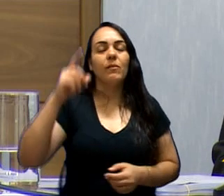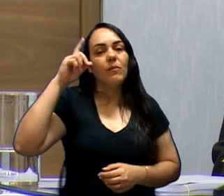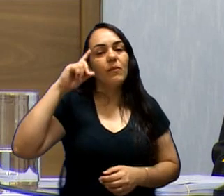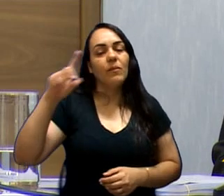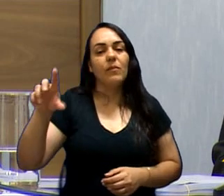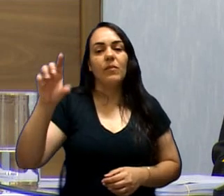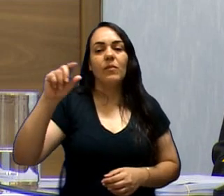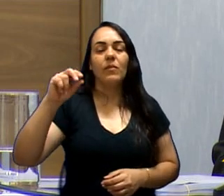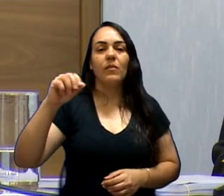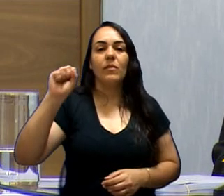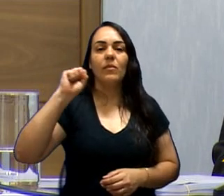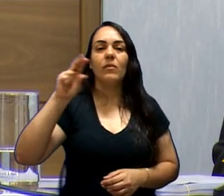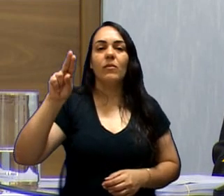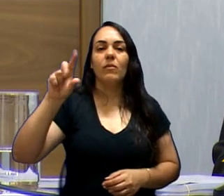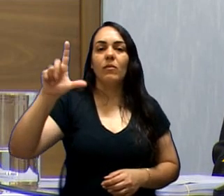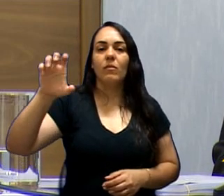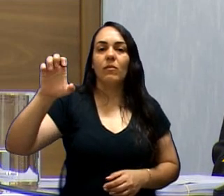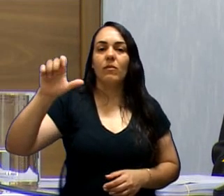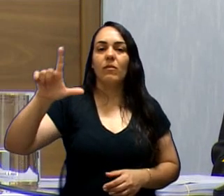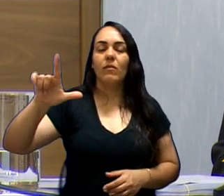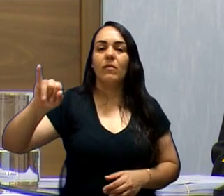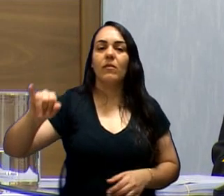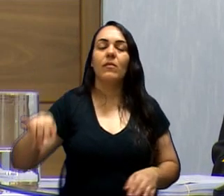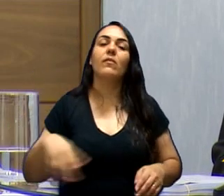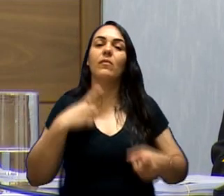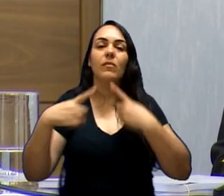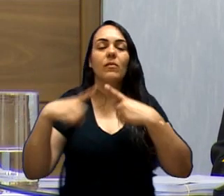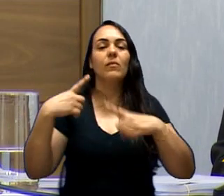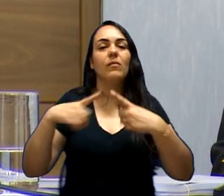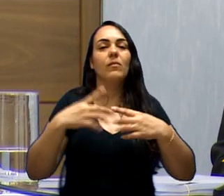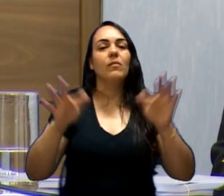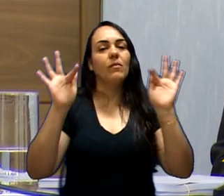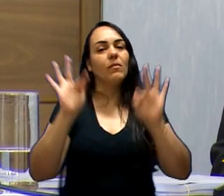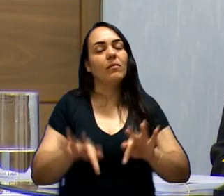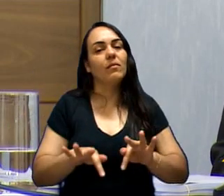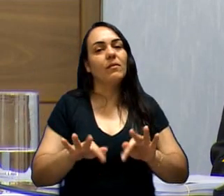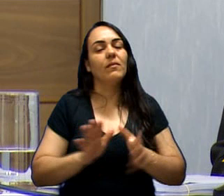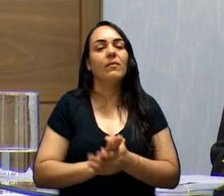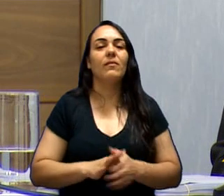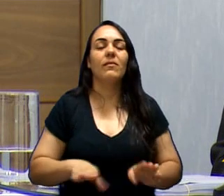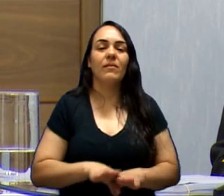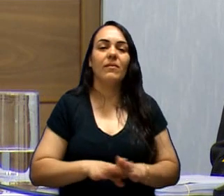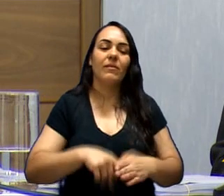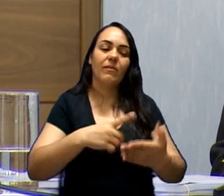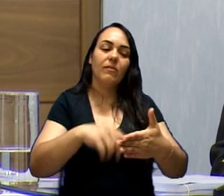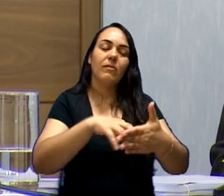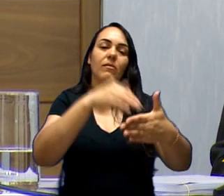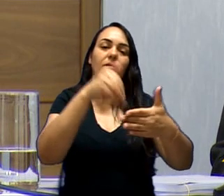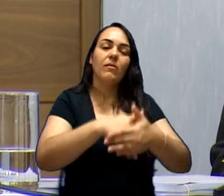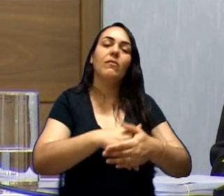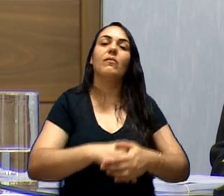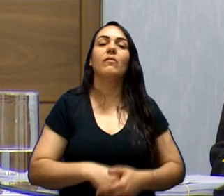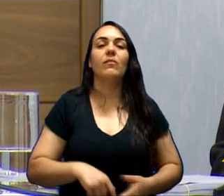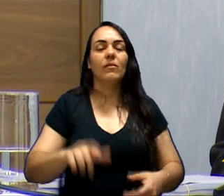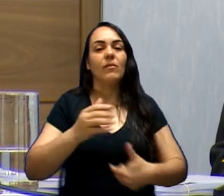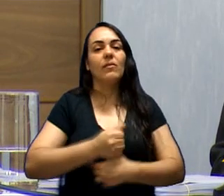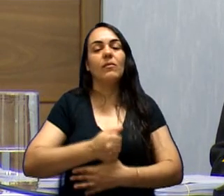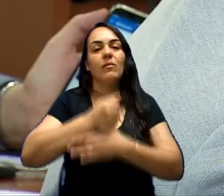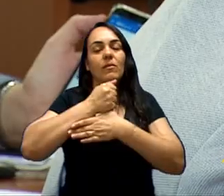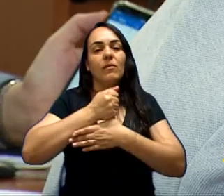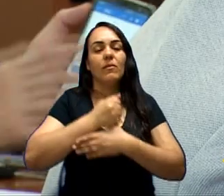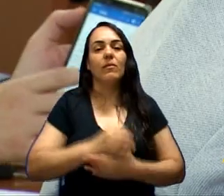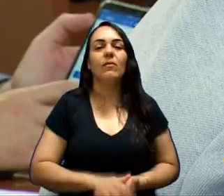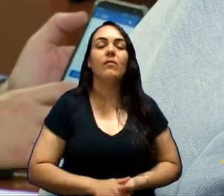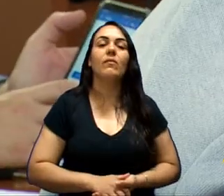Sueli Aparecido Bontiacut Samarra. Em discussão, encerrada a discussão, em votação. Sueli é líder da Igreja de